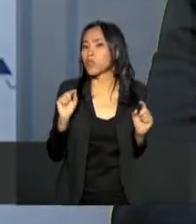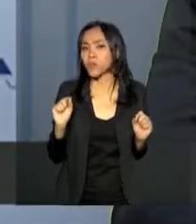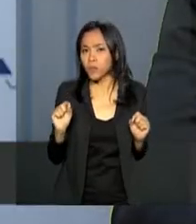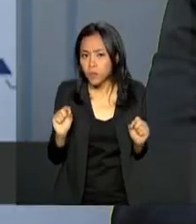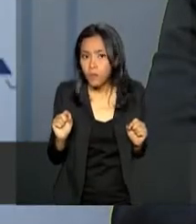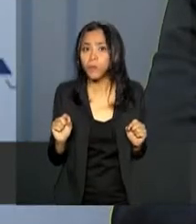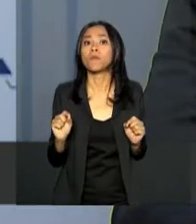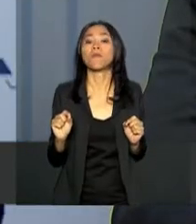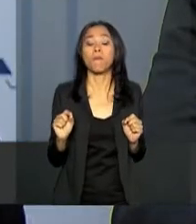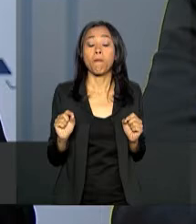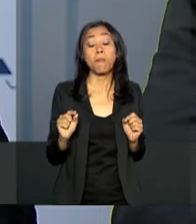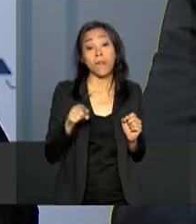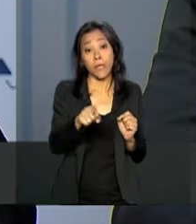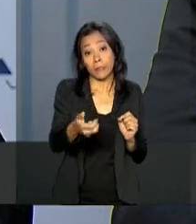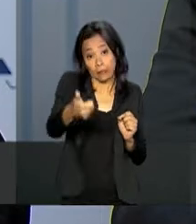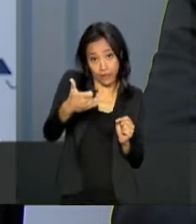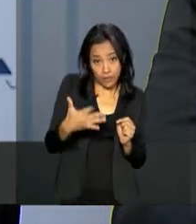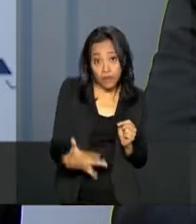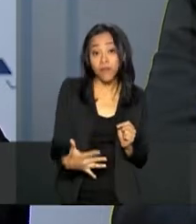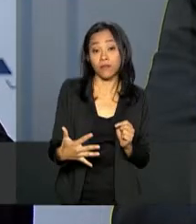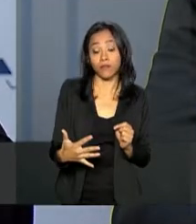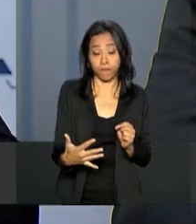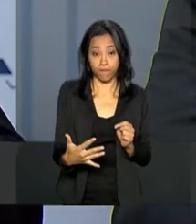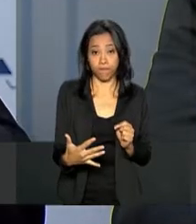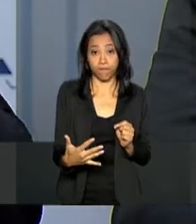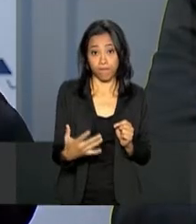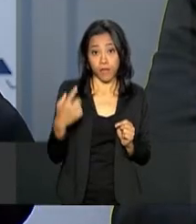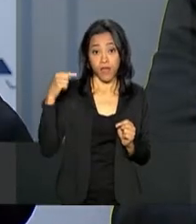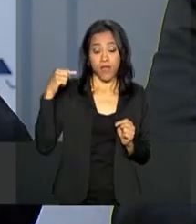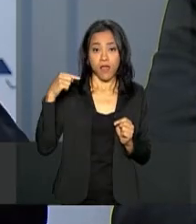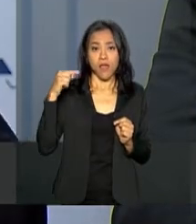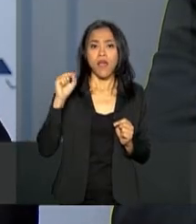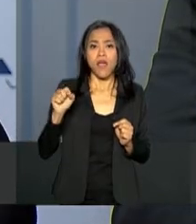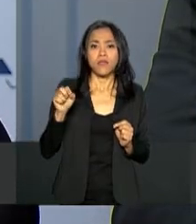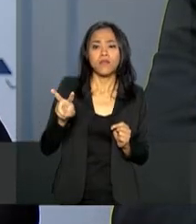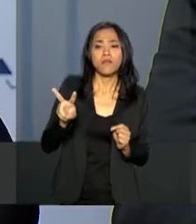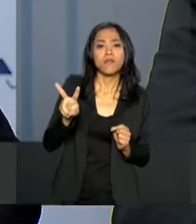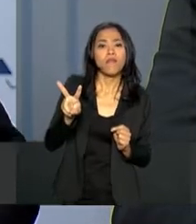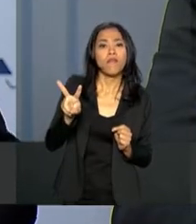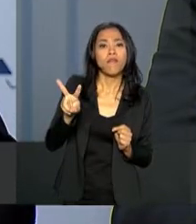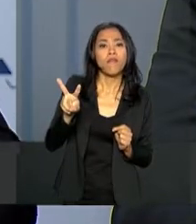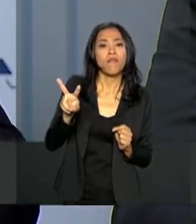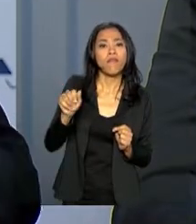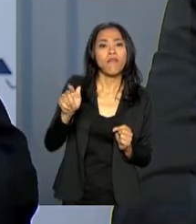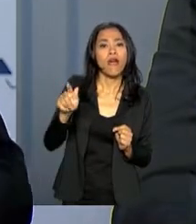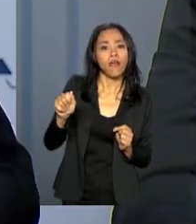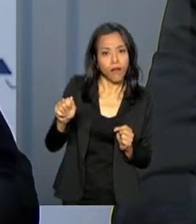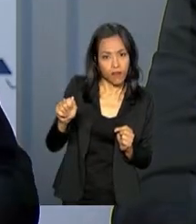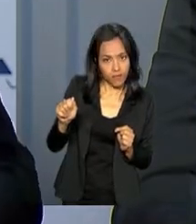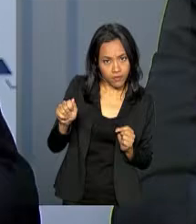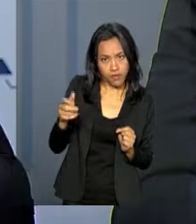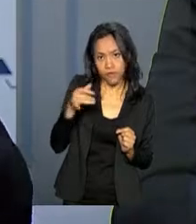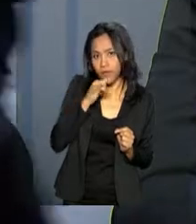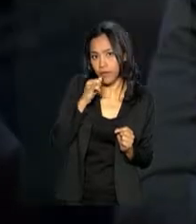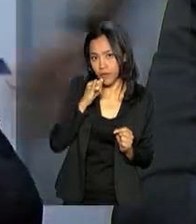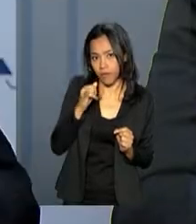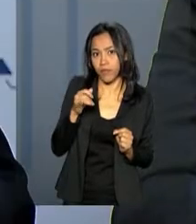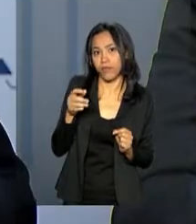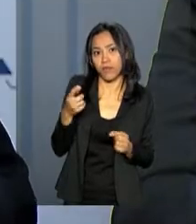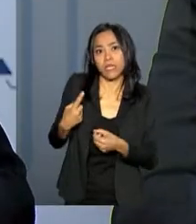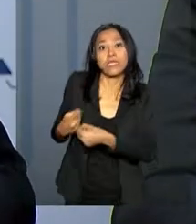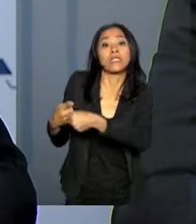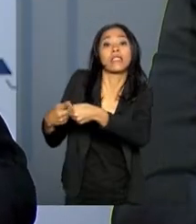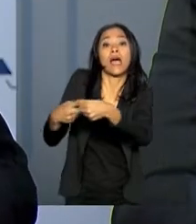acontecer que esse essa disponibilidade de vagas vamos dizer que numa sociedade brasileira